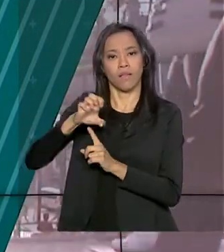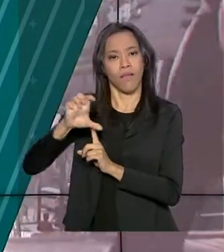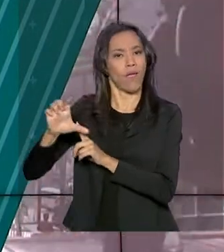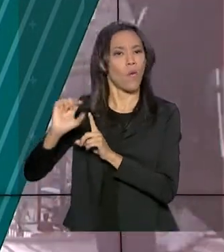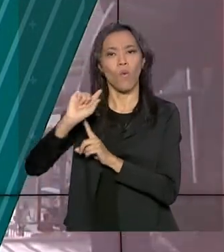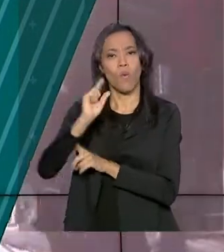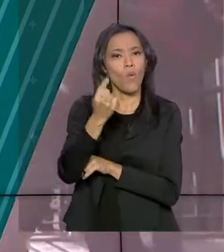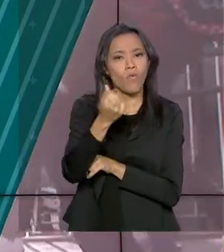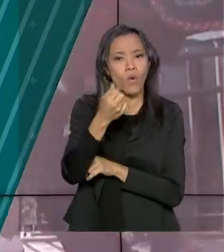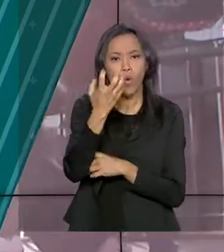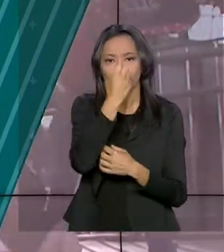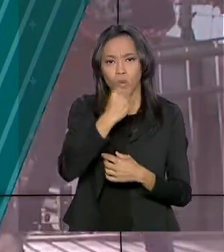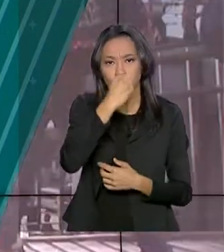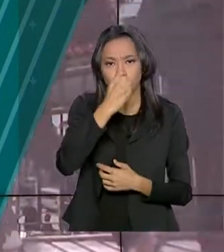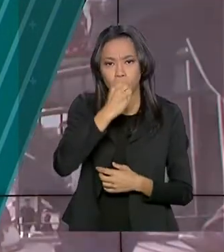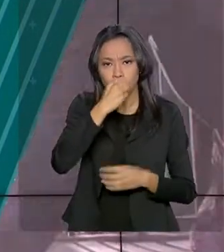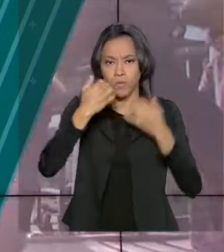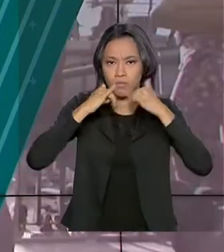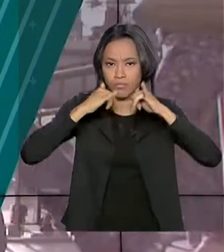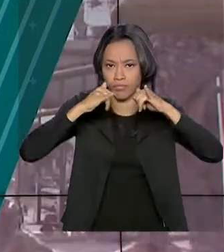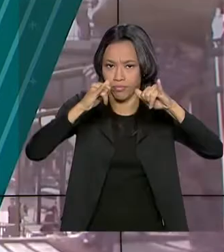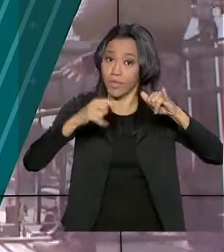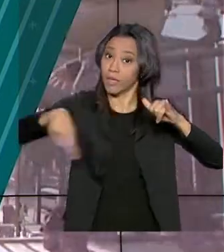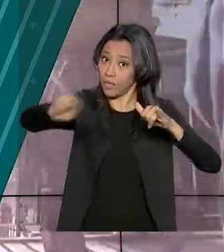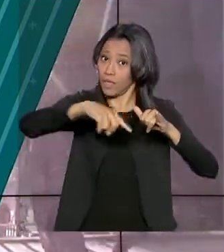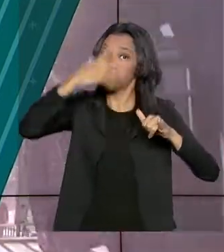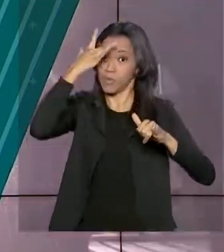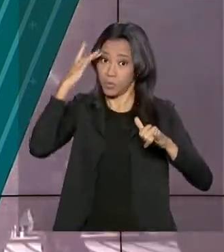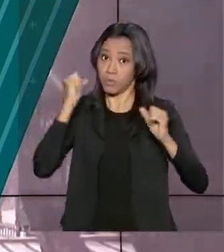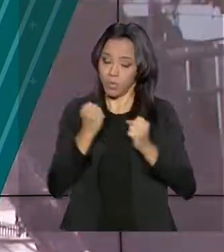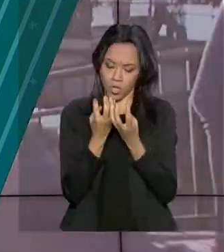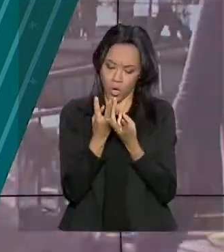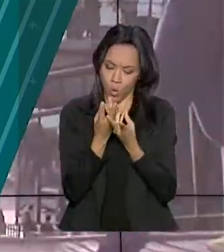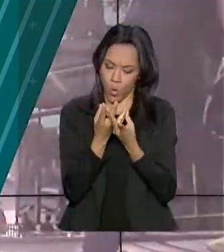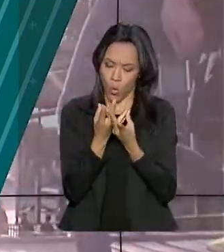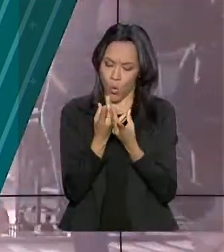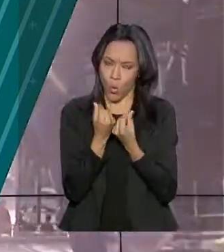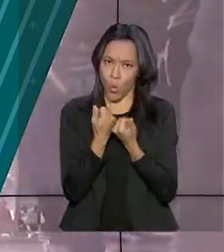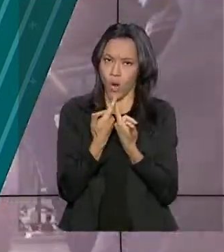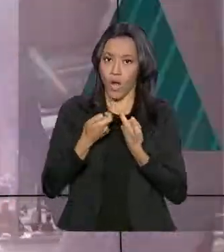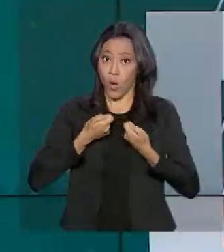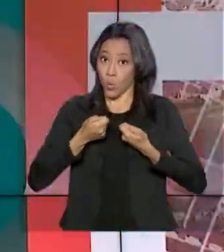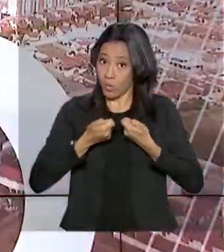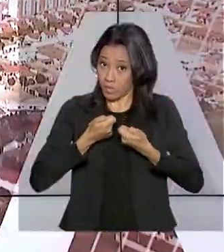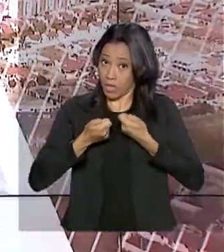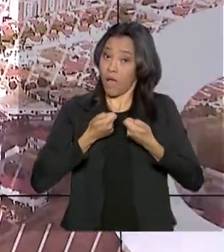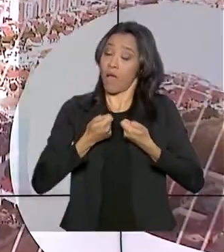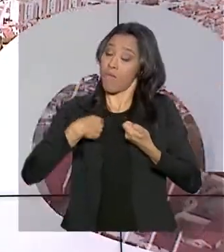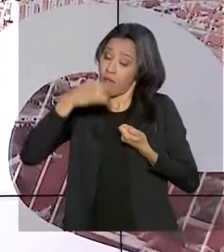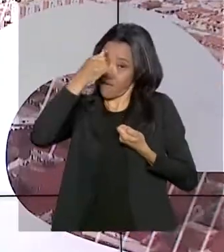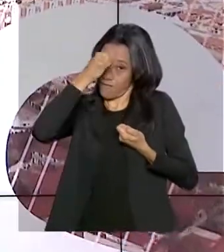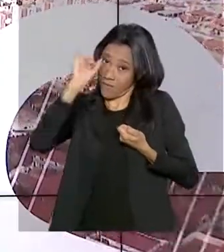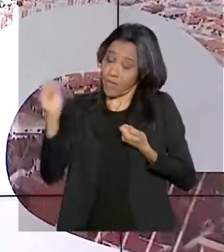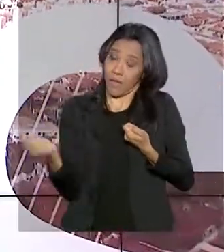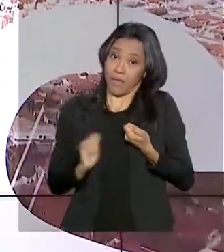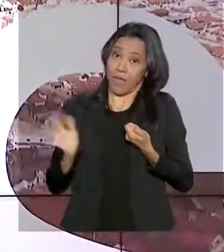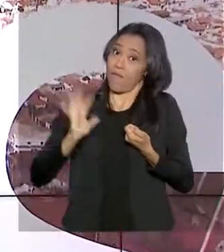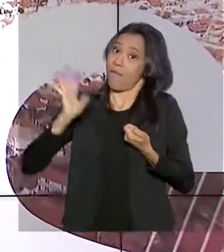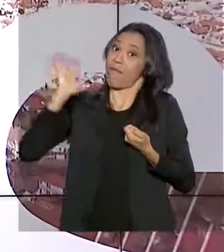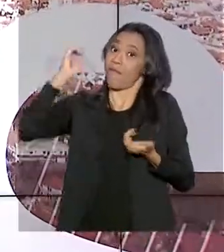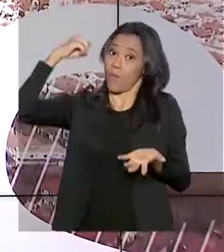custo da geração de energia e o consumidor pode calcular o quanto terá de economizar para evitar uma conta de luz